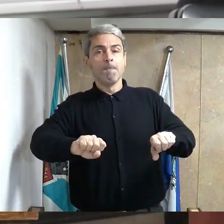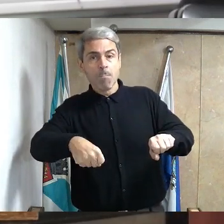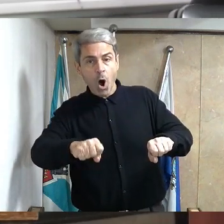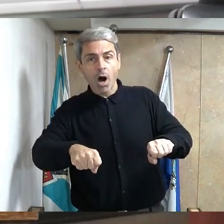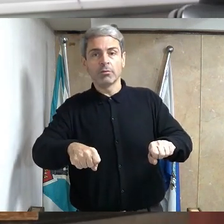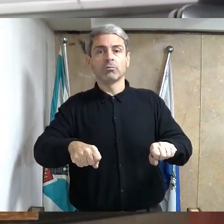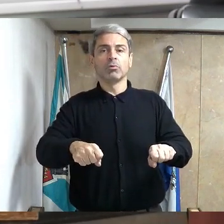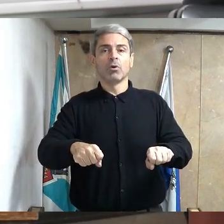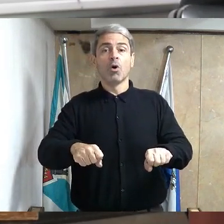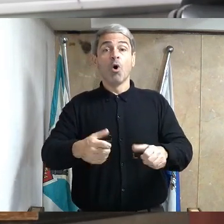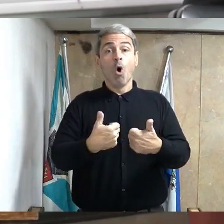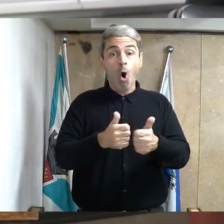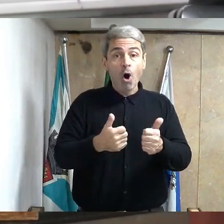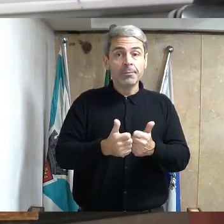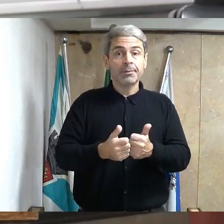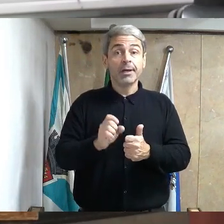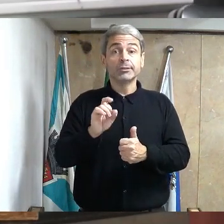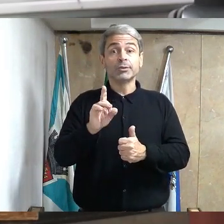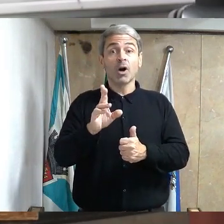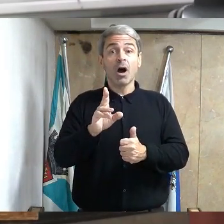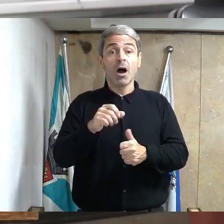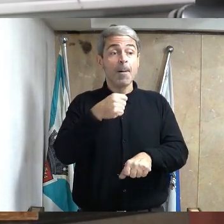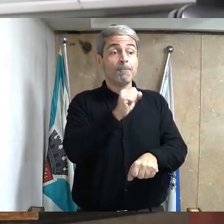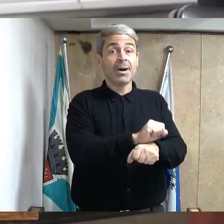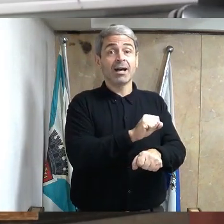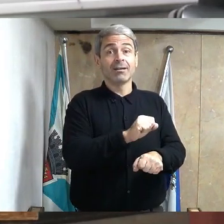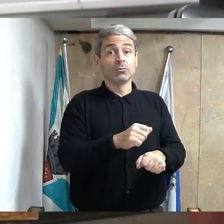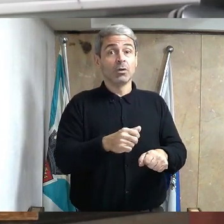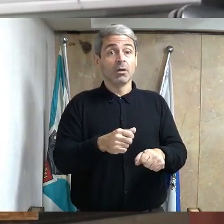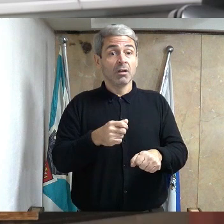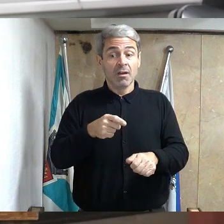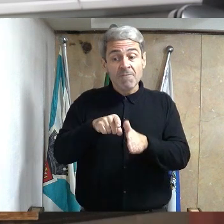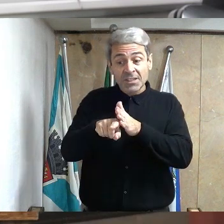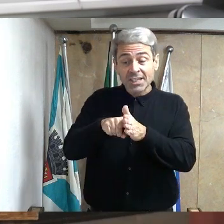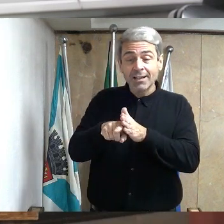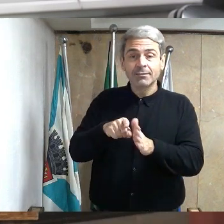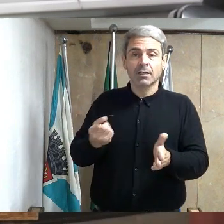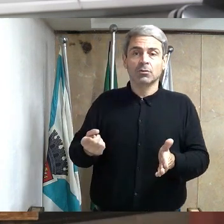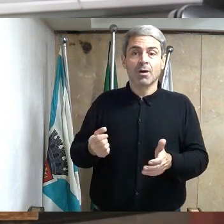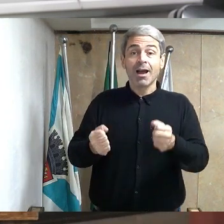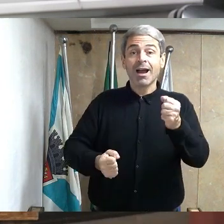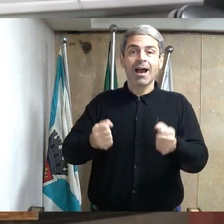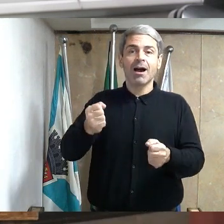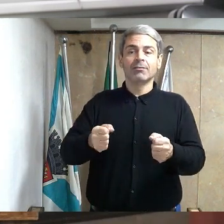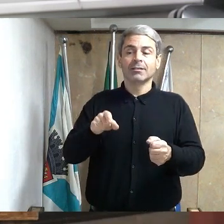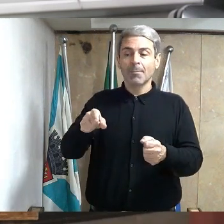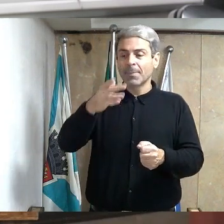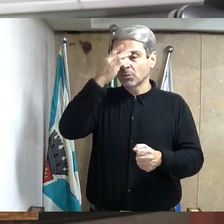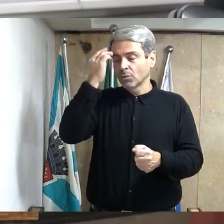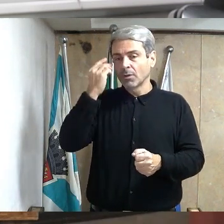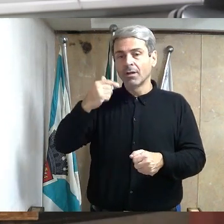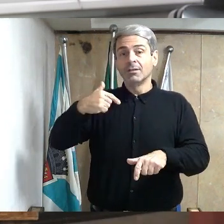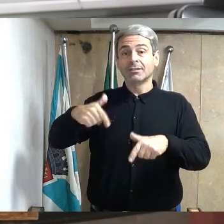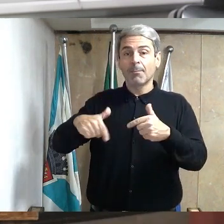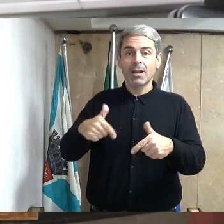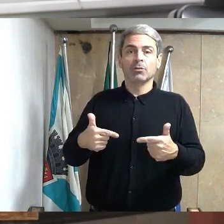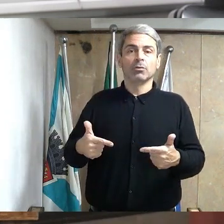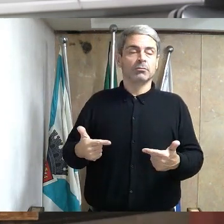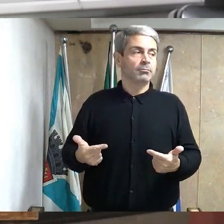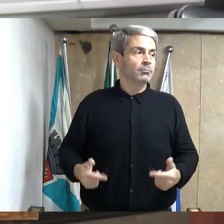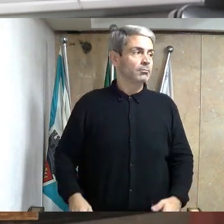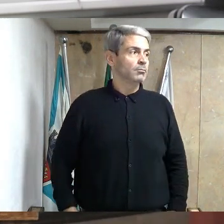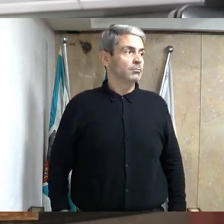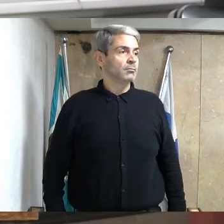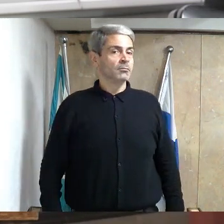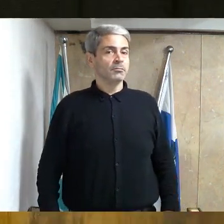o carro das pessoas mais humildes dessa cidade, pessoas que necessitam do carro para poder sobreviver. Só isso,